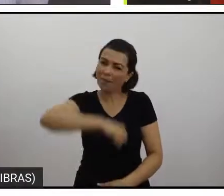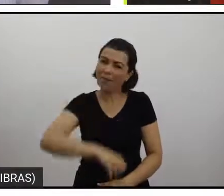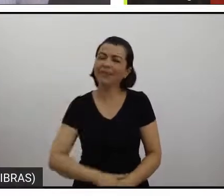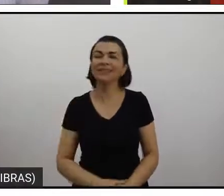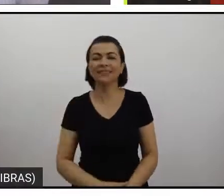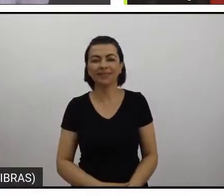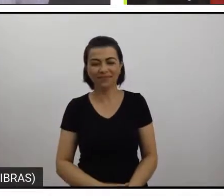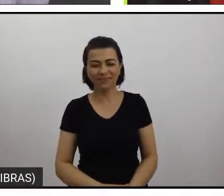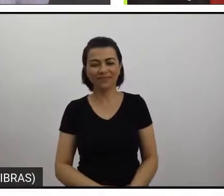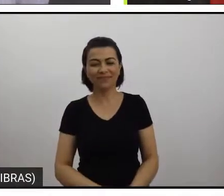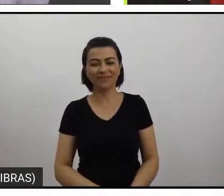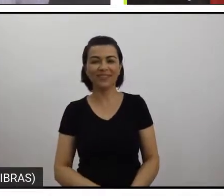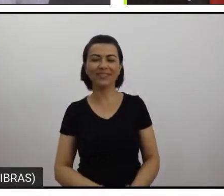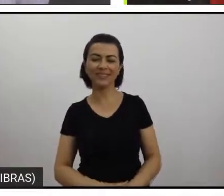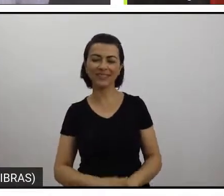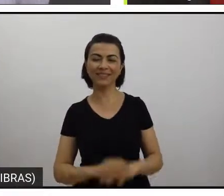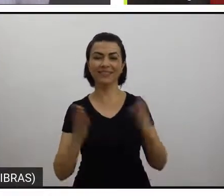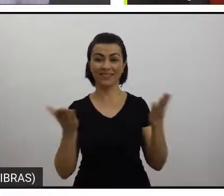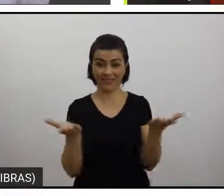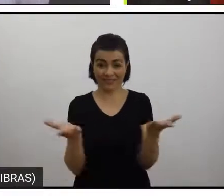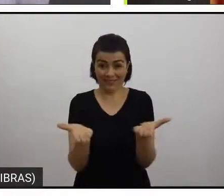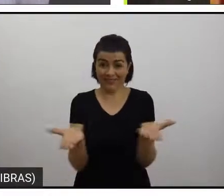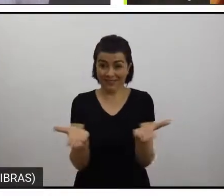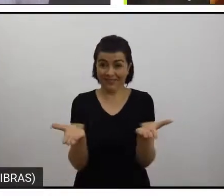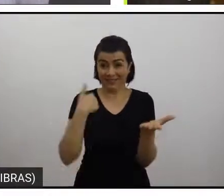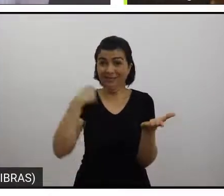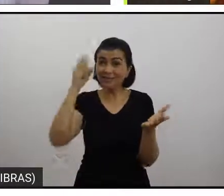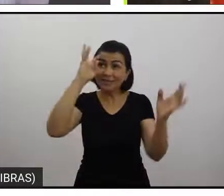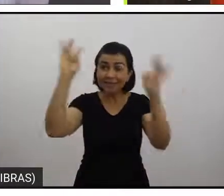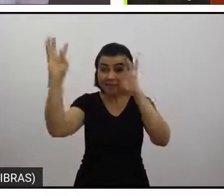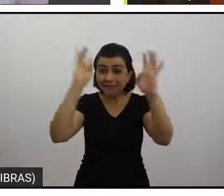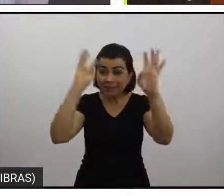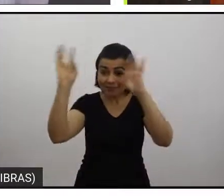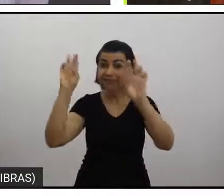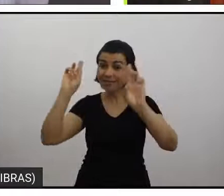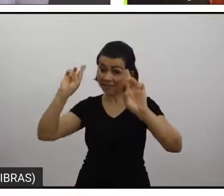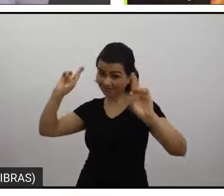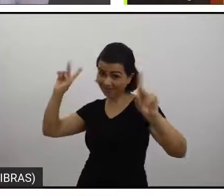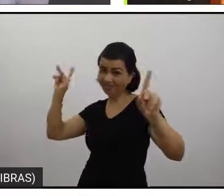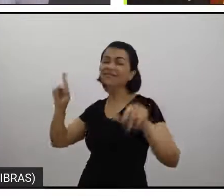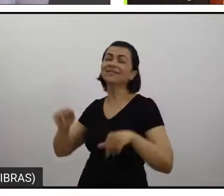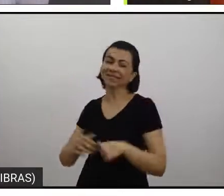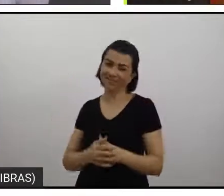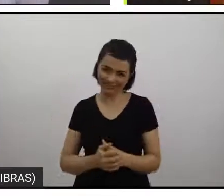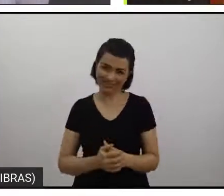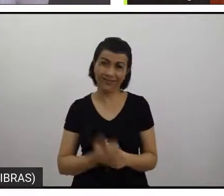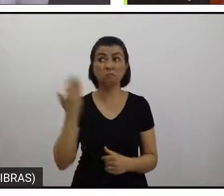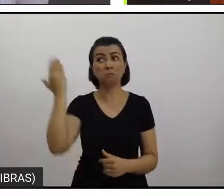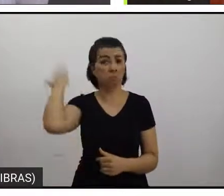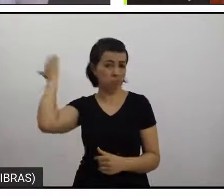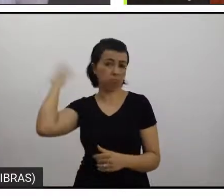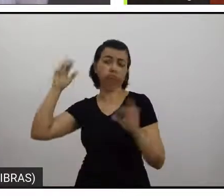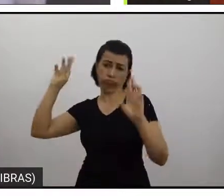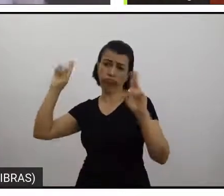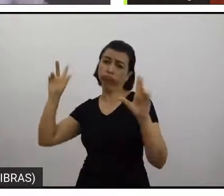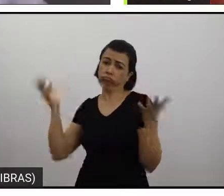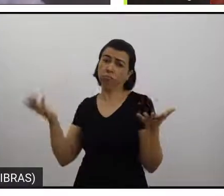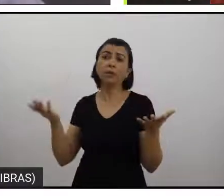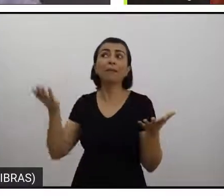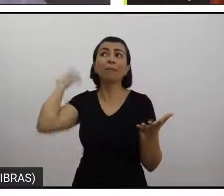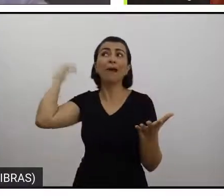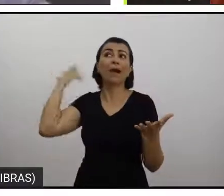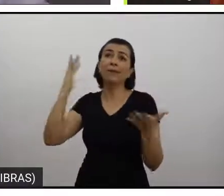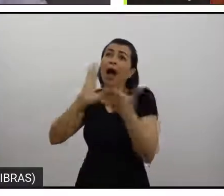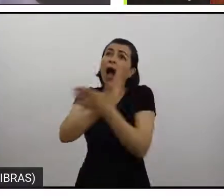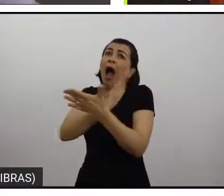qualidade não foram adiante. Mas era o começo, assim, começo da realidade virtual, que na época não pegou. Eu